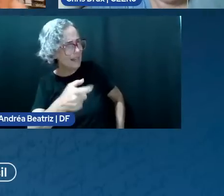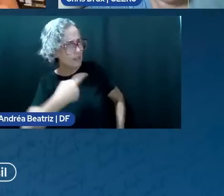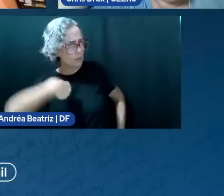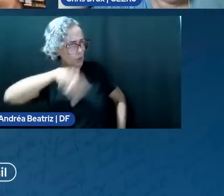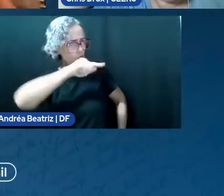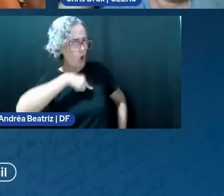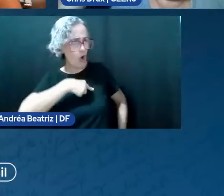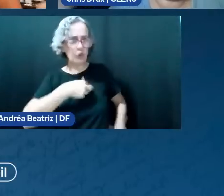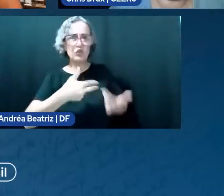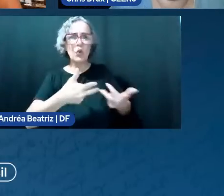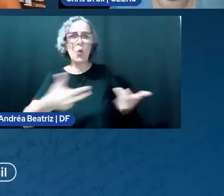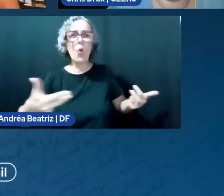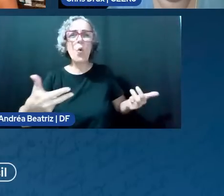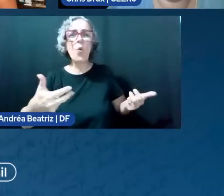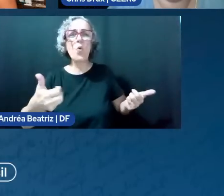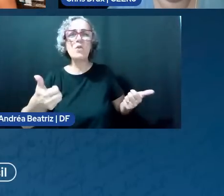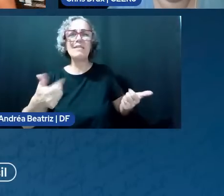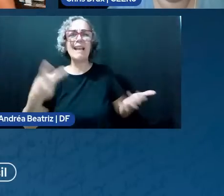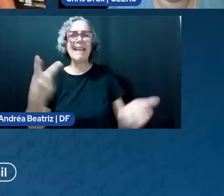infortúnios, pela nossa